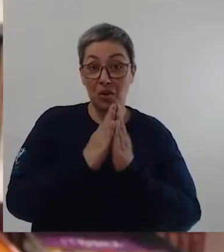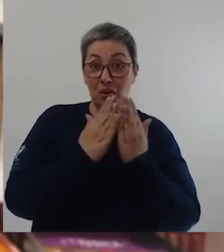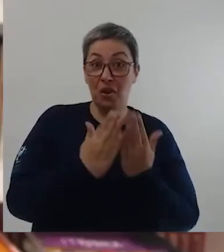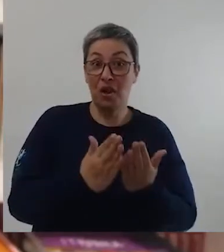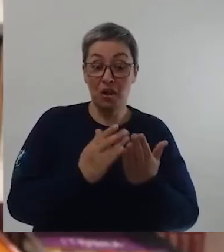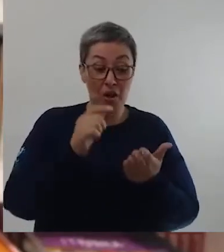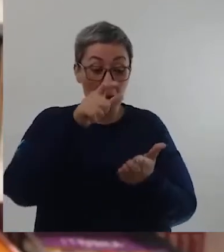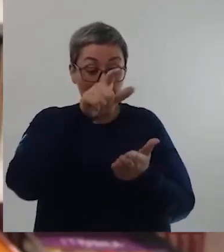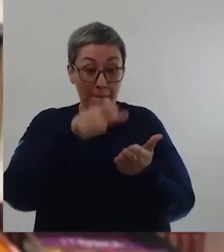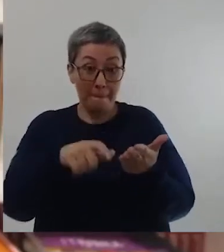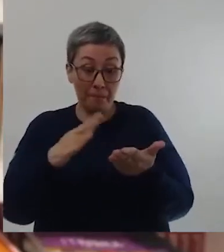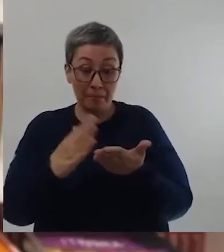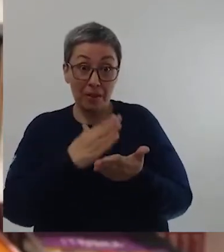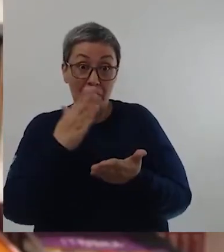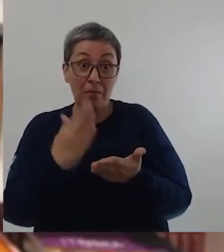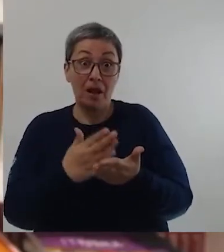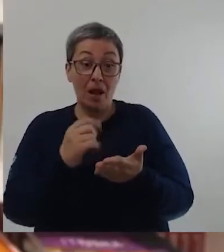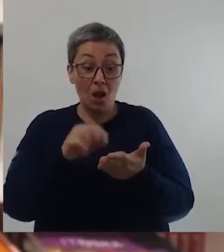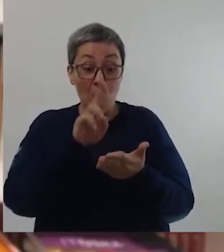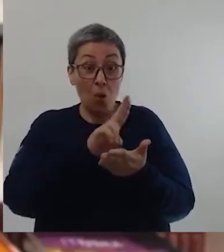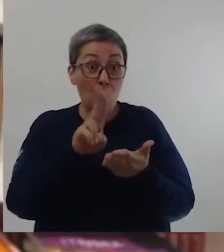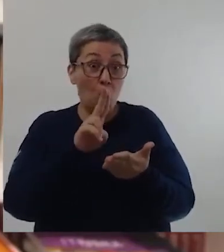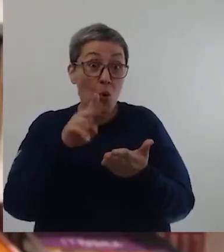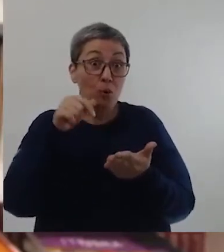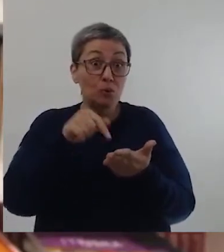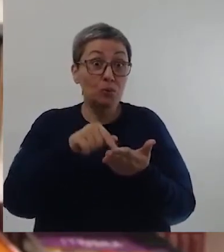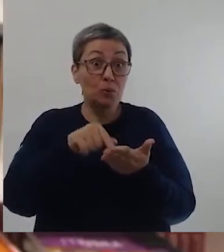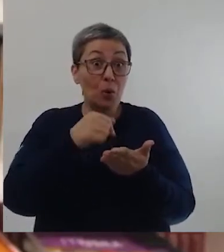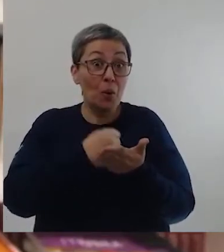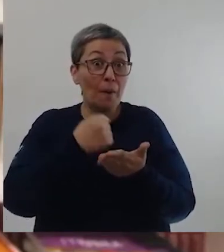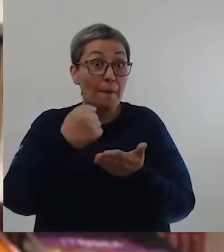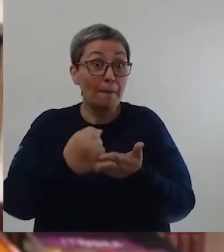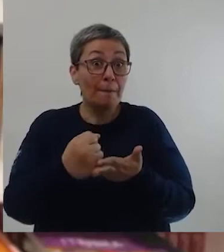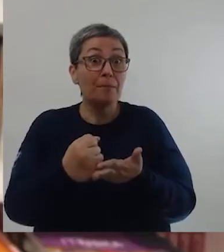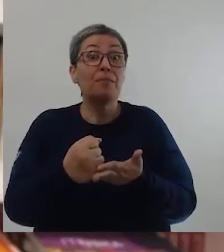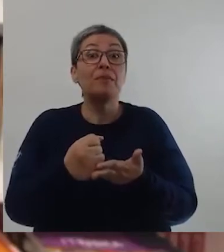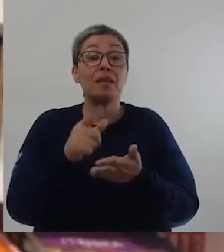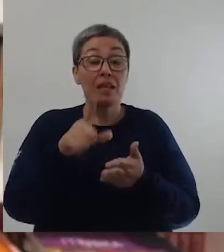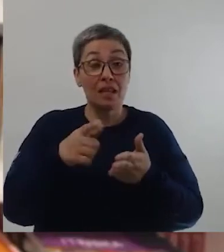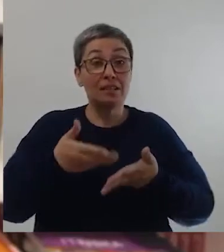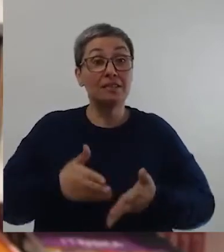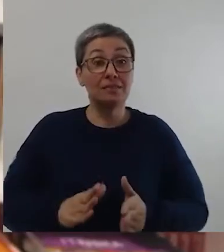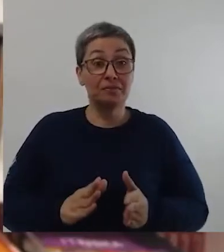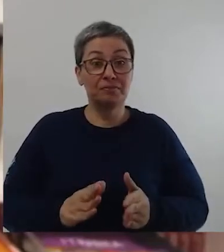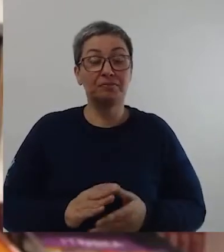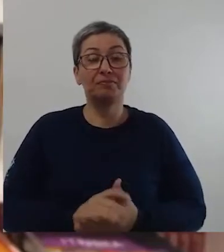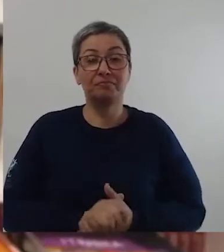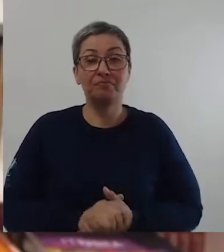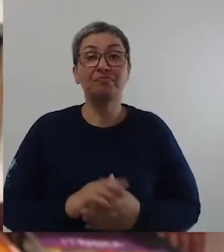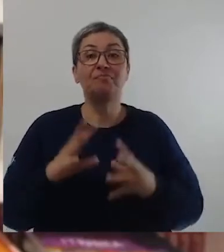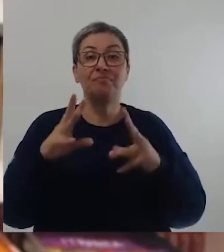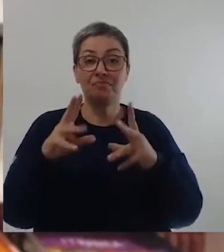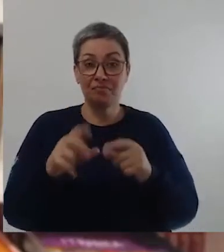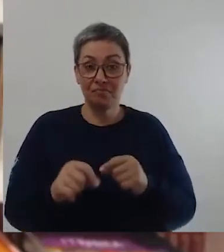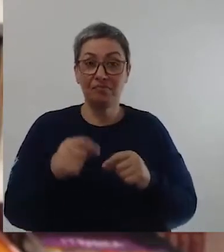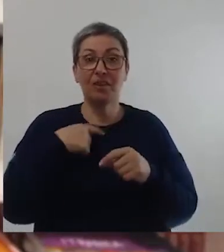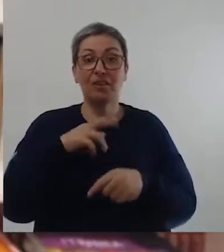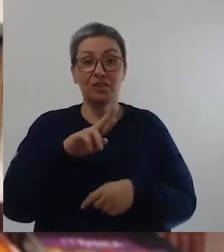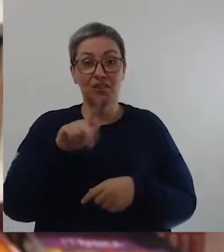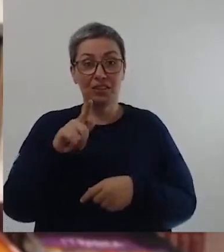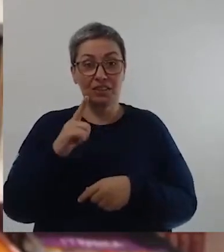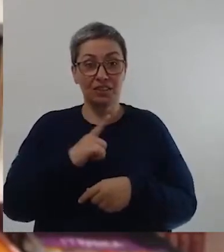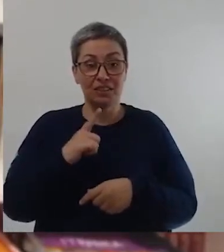o livro e as é aonde está o seu registro de nascimento do